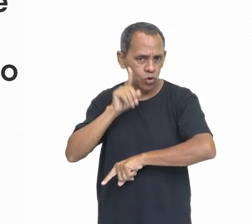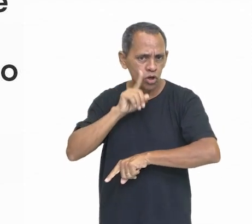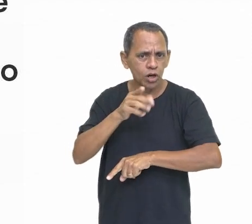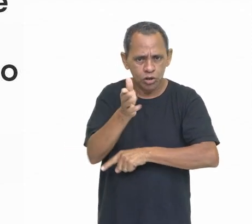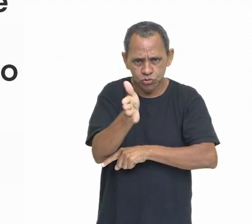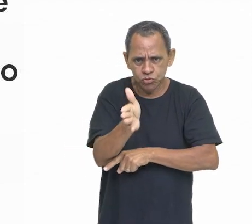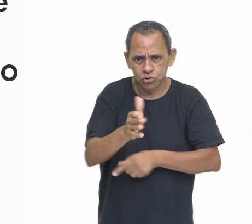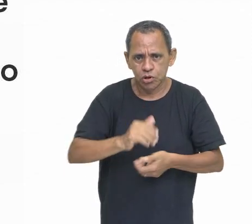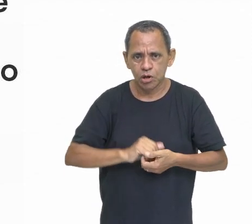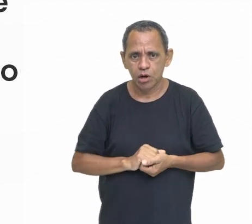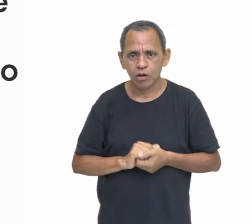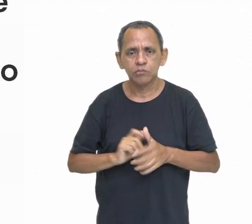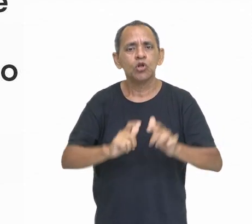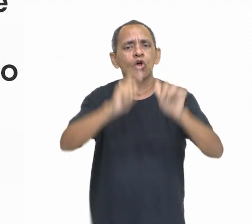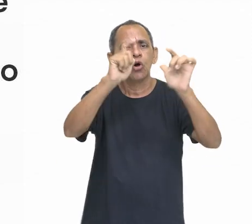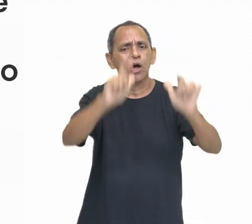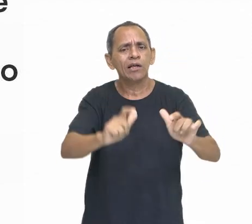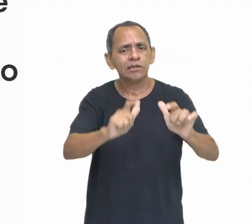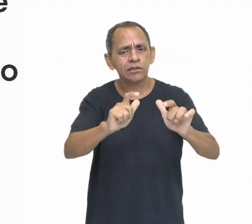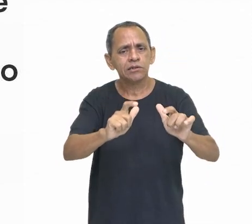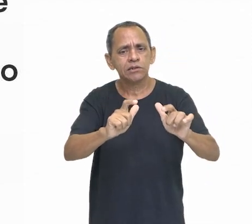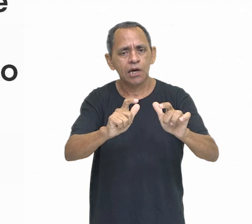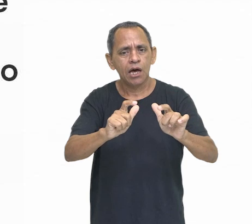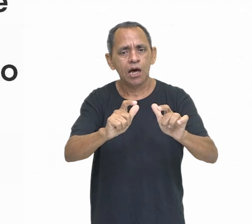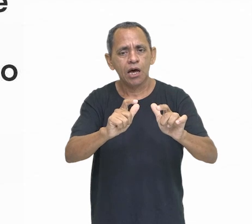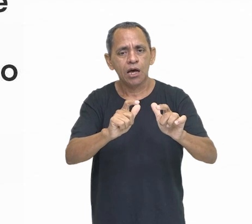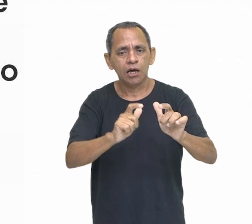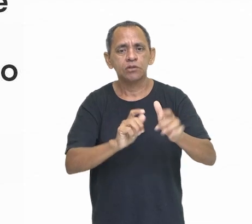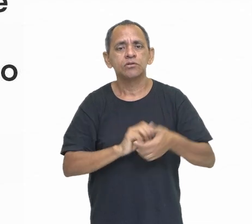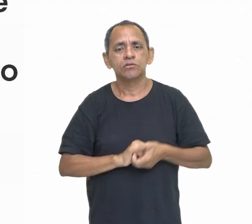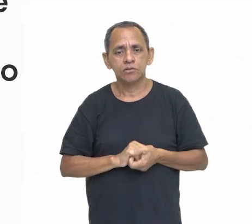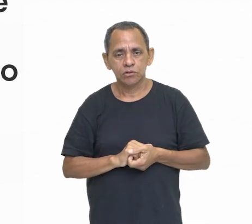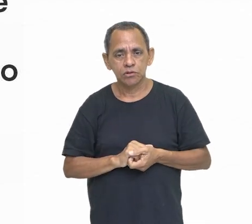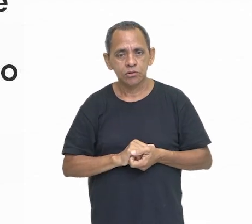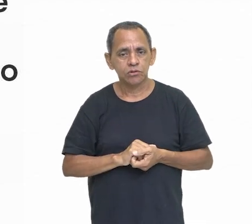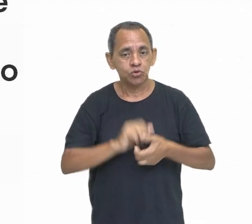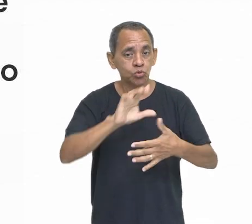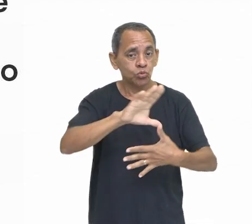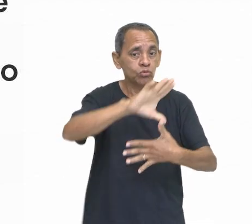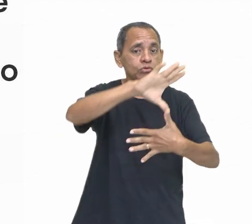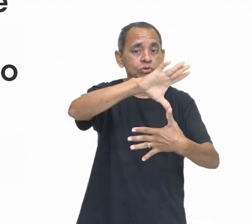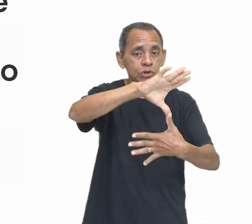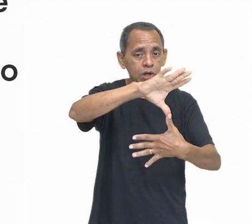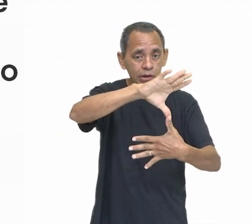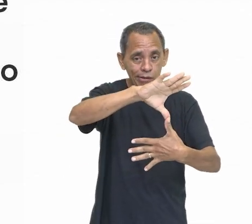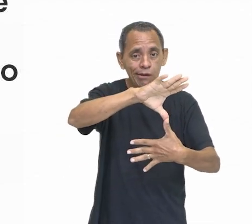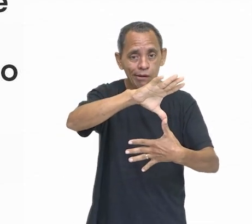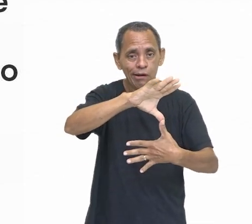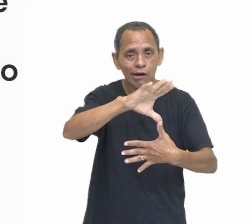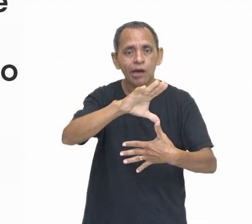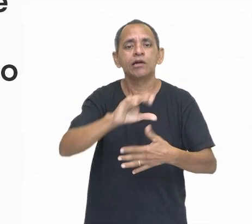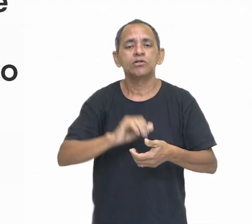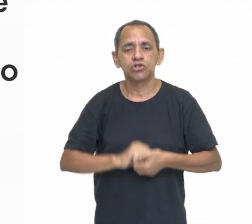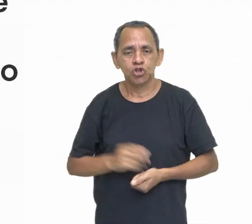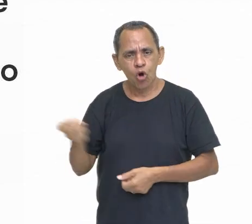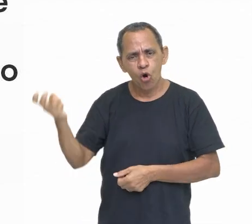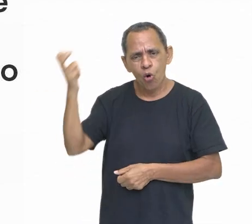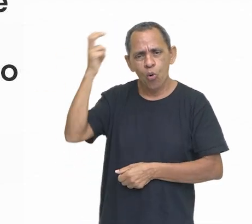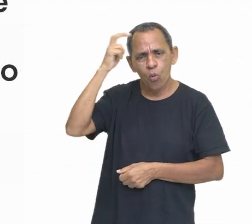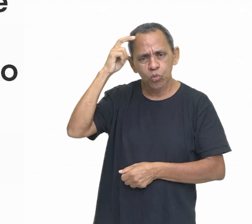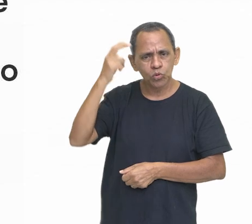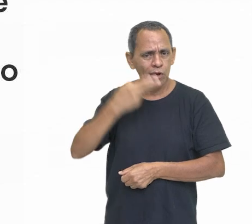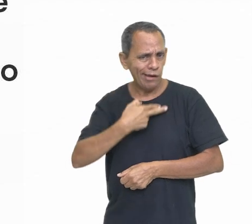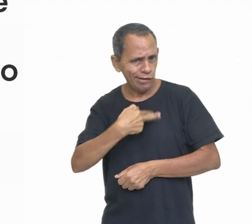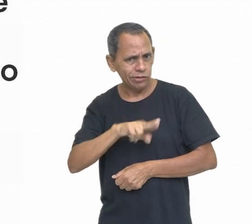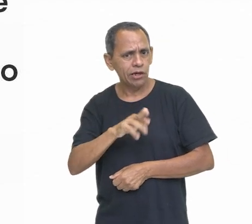mesoamericano, né? Então estavam ali na metade, né, do continente, com uma rica cultura,